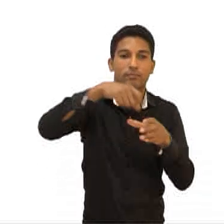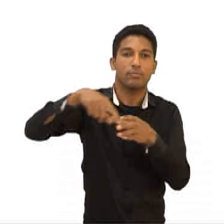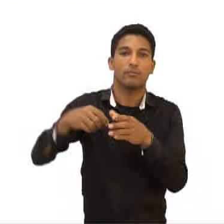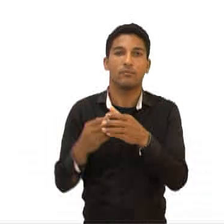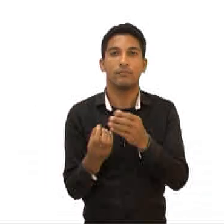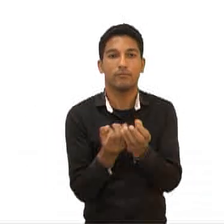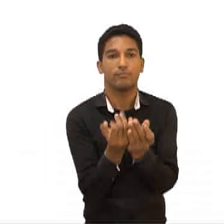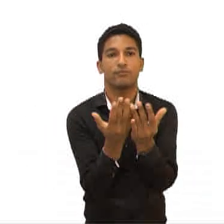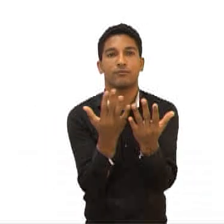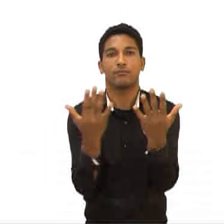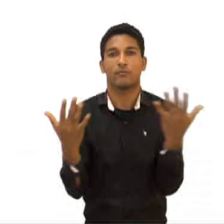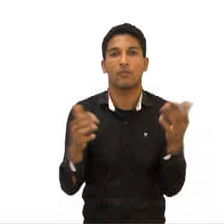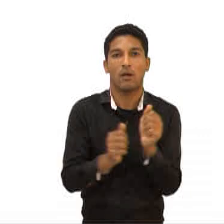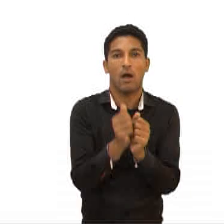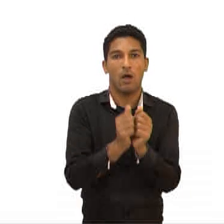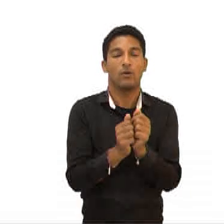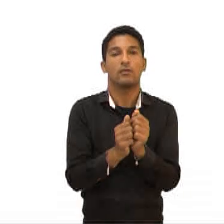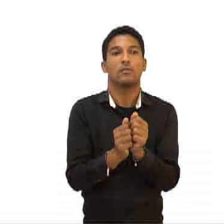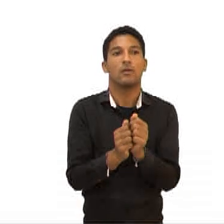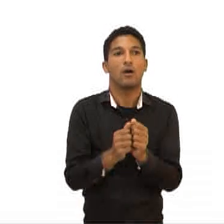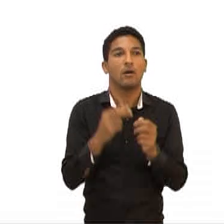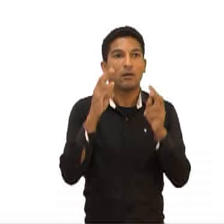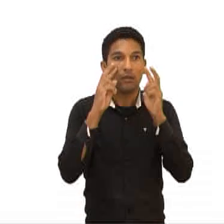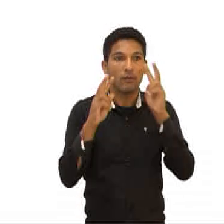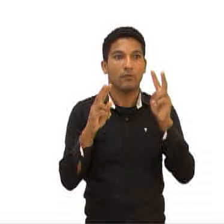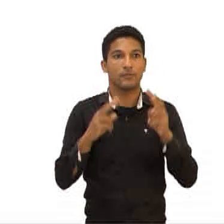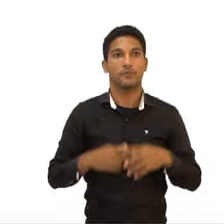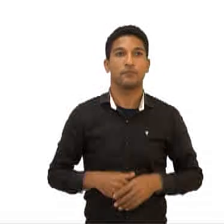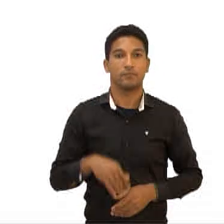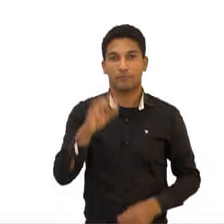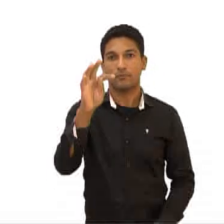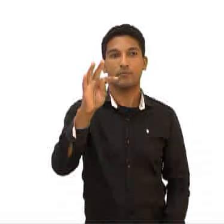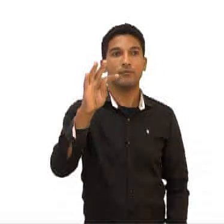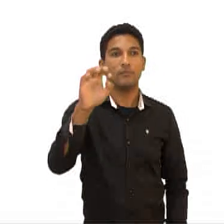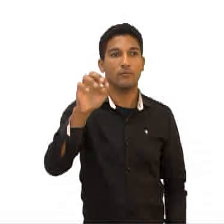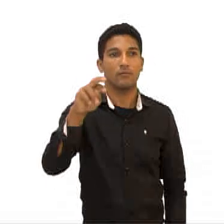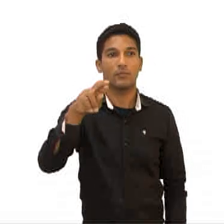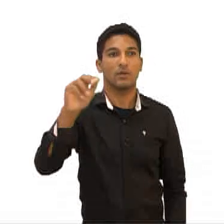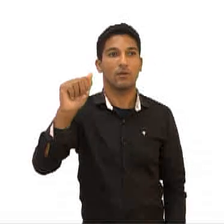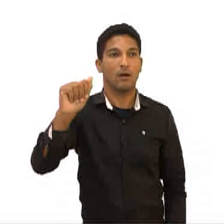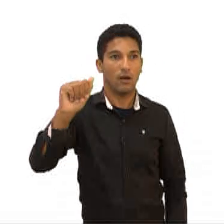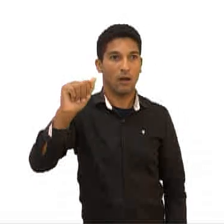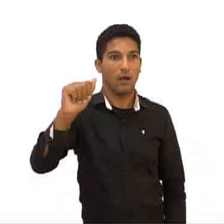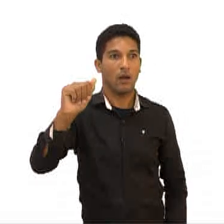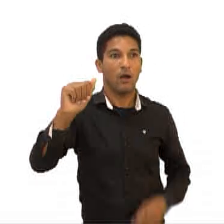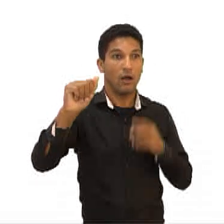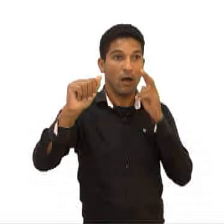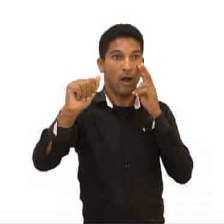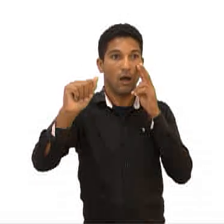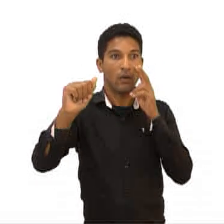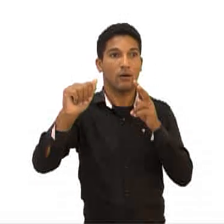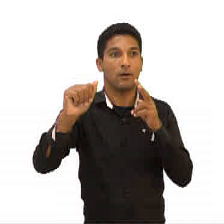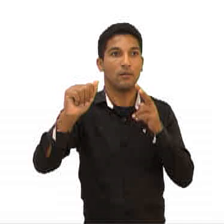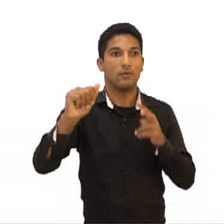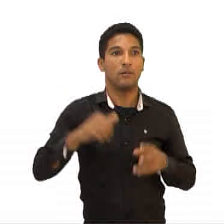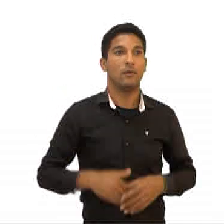construídos terraços. Vários povos do mundo desenvolvem, utilizam-se dessas técnicas,